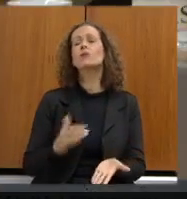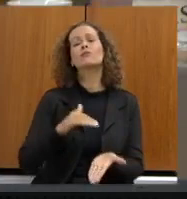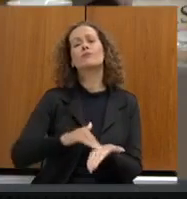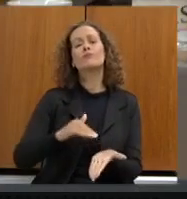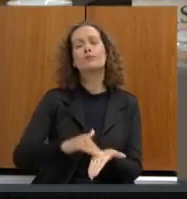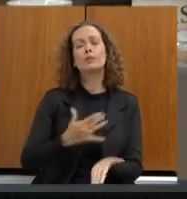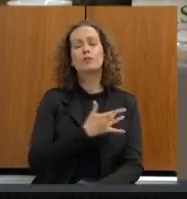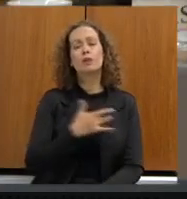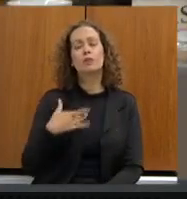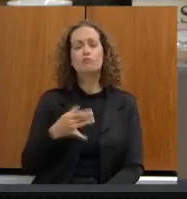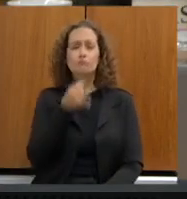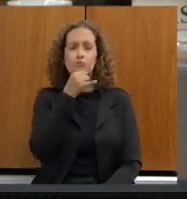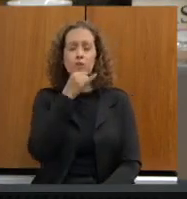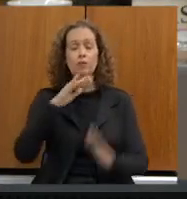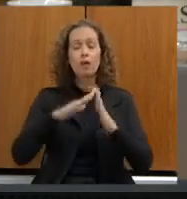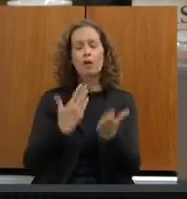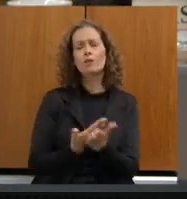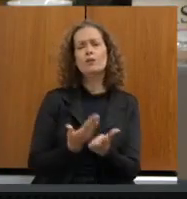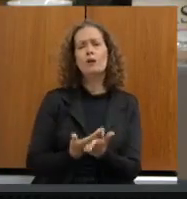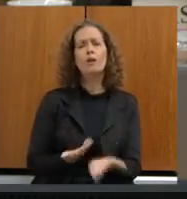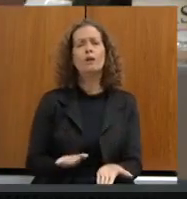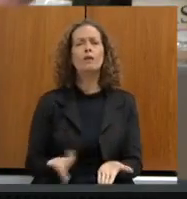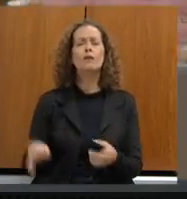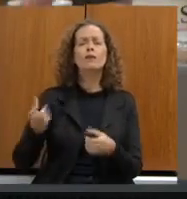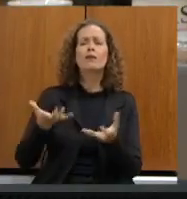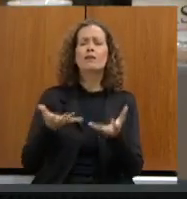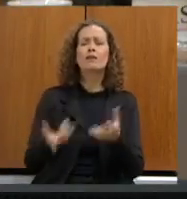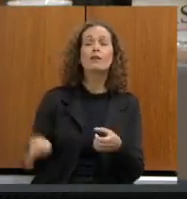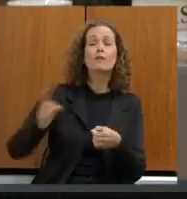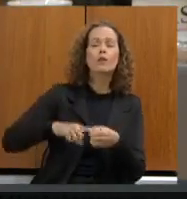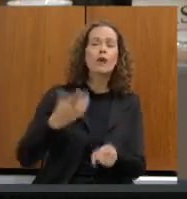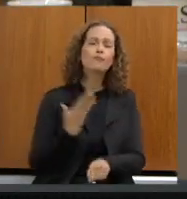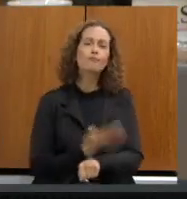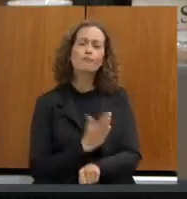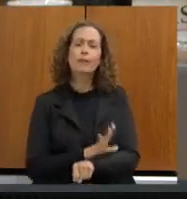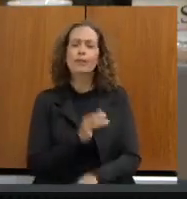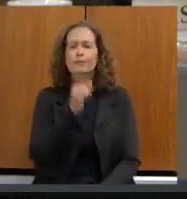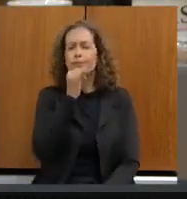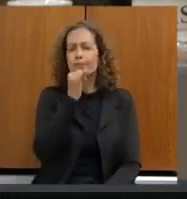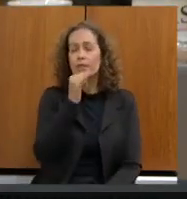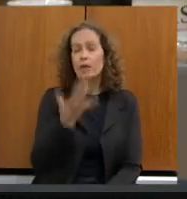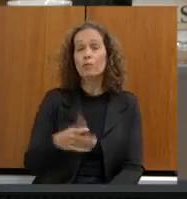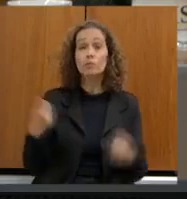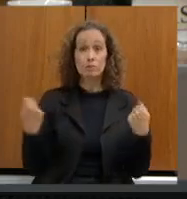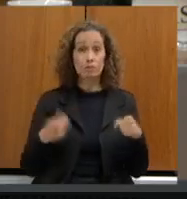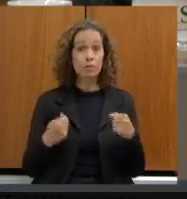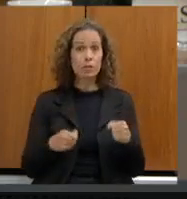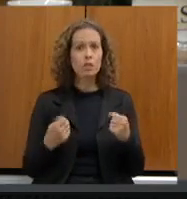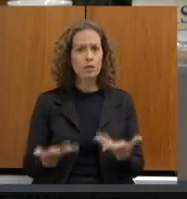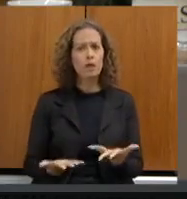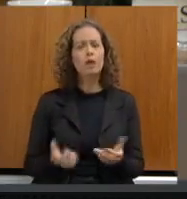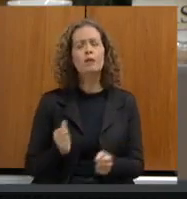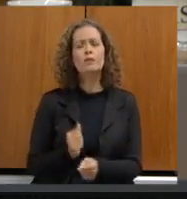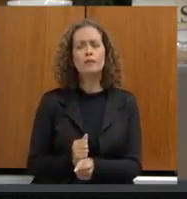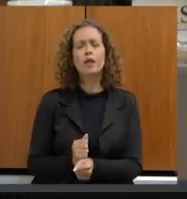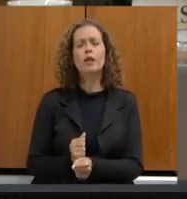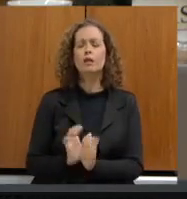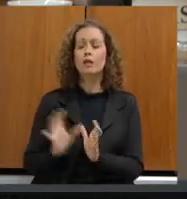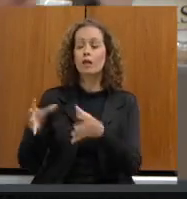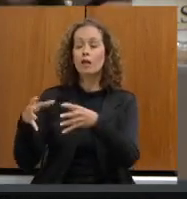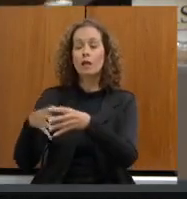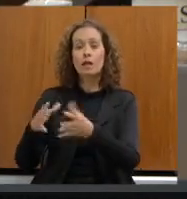tinha ver para ver para escola queria abrir um voltar um treinamento né ela tinha que passar por aquele crivo daquele equipe